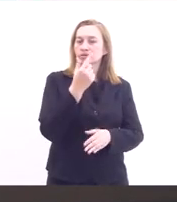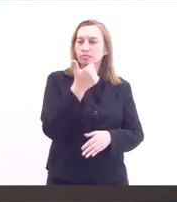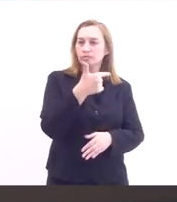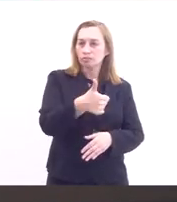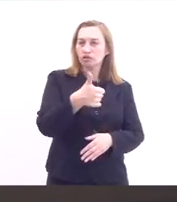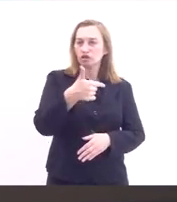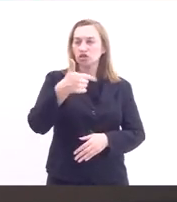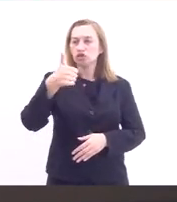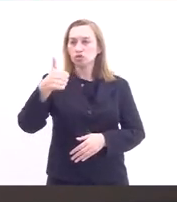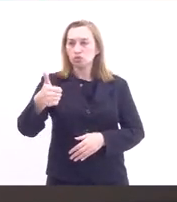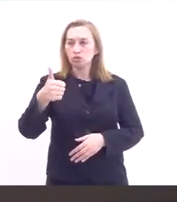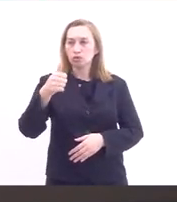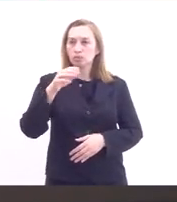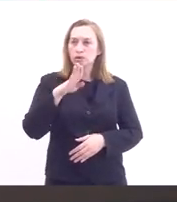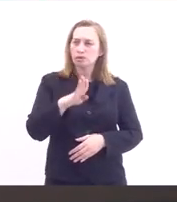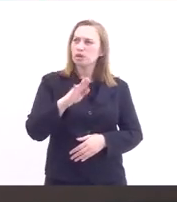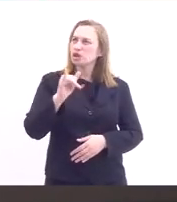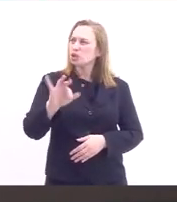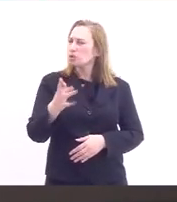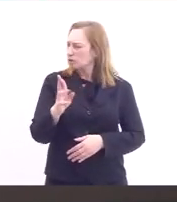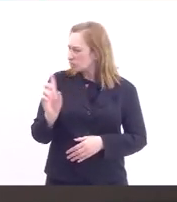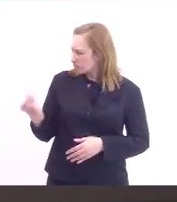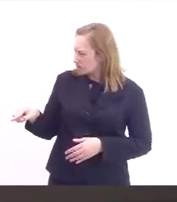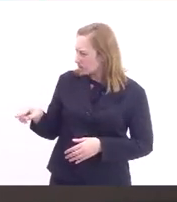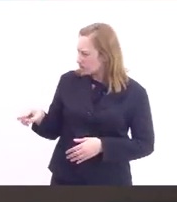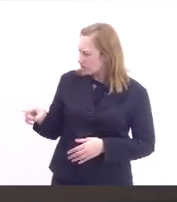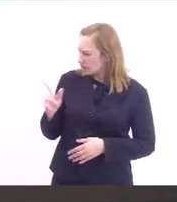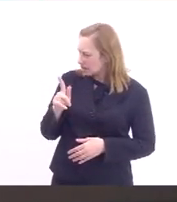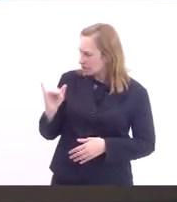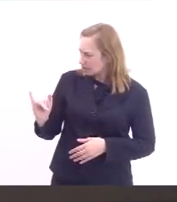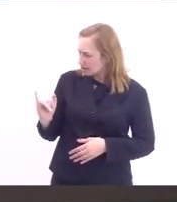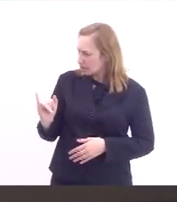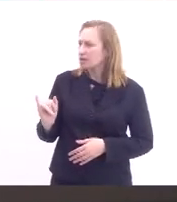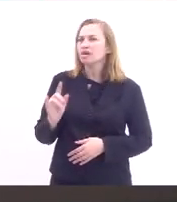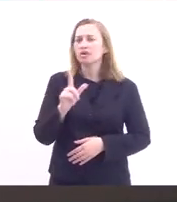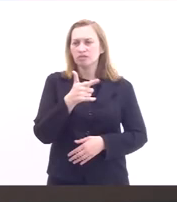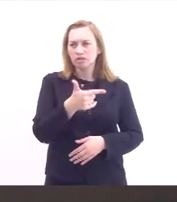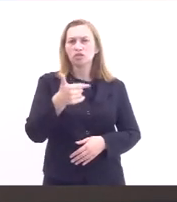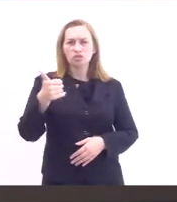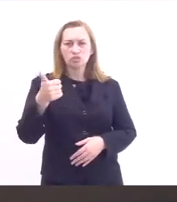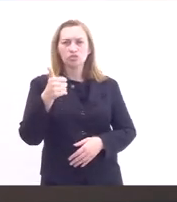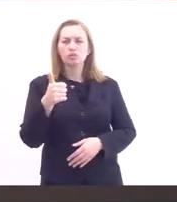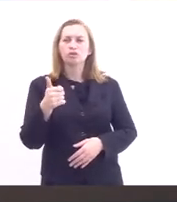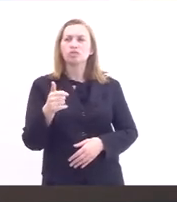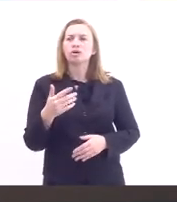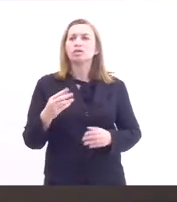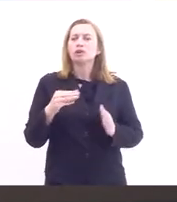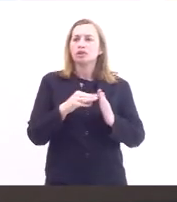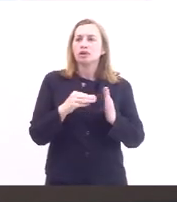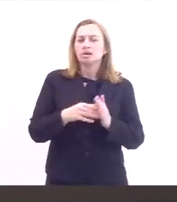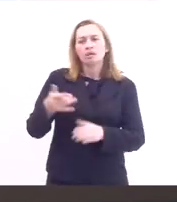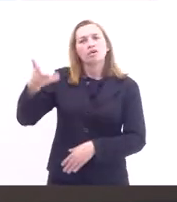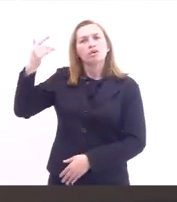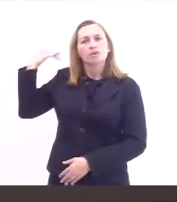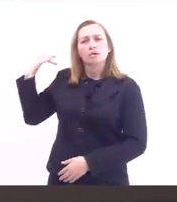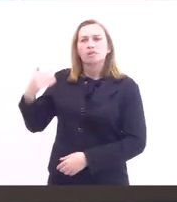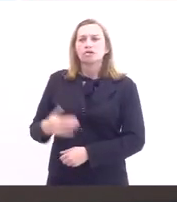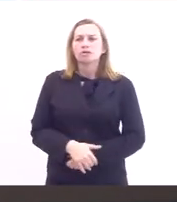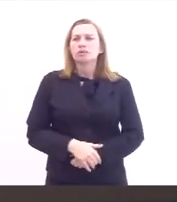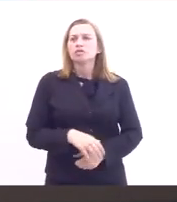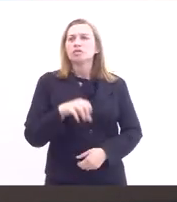de... Foi 21, não foi, Capitão? 21 bilhões de reais. Na metodologia anterior,